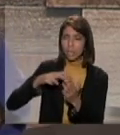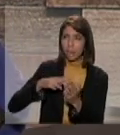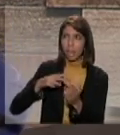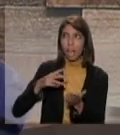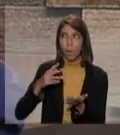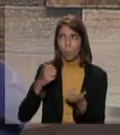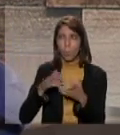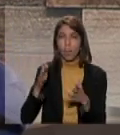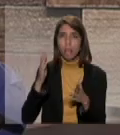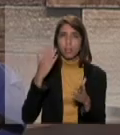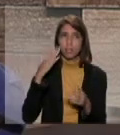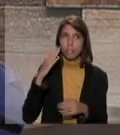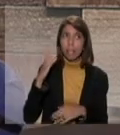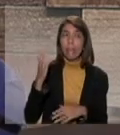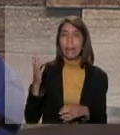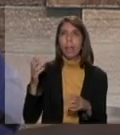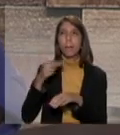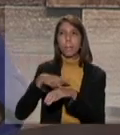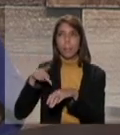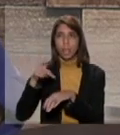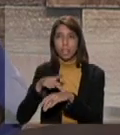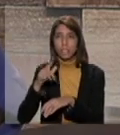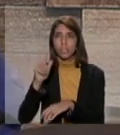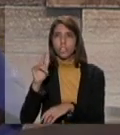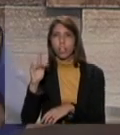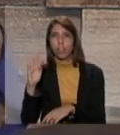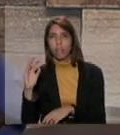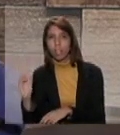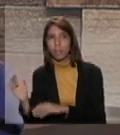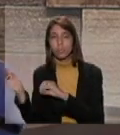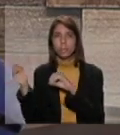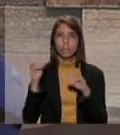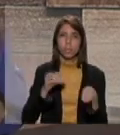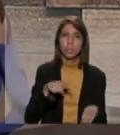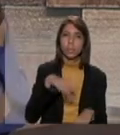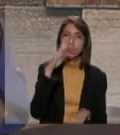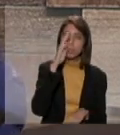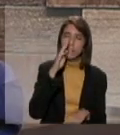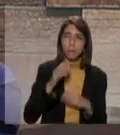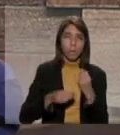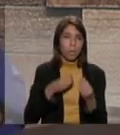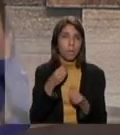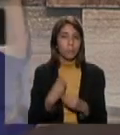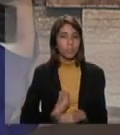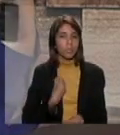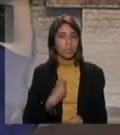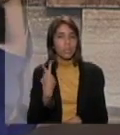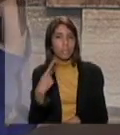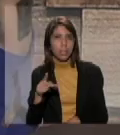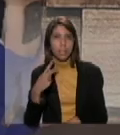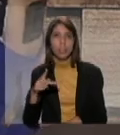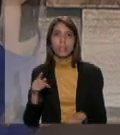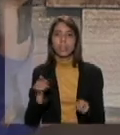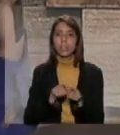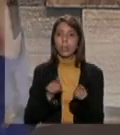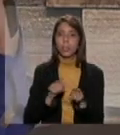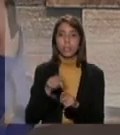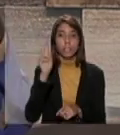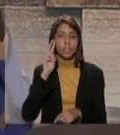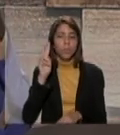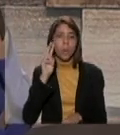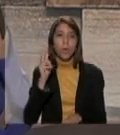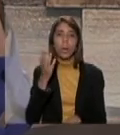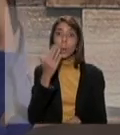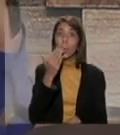Li o livro. Aí começa os libaneses que chegaram no Brasil nessa época. Aí você começa a estudar sobre